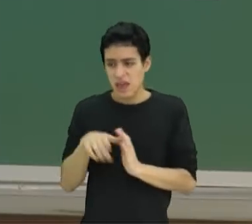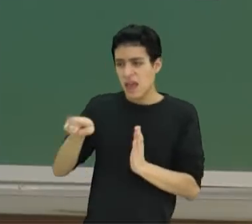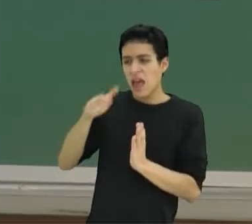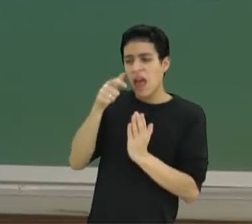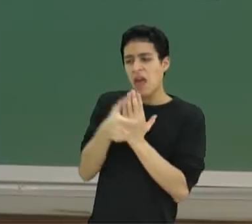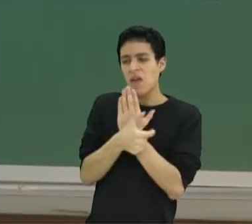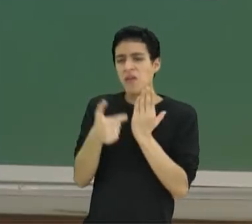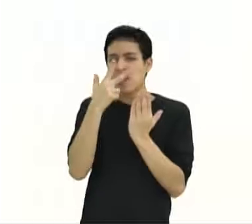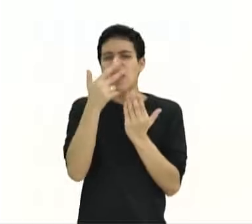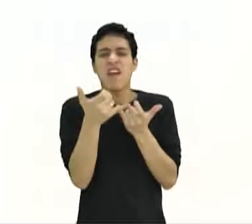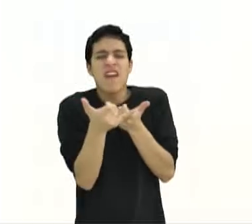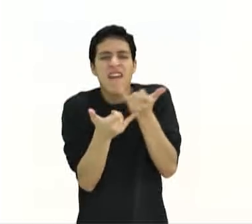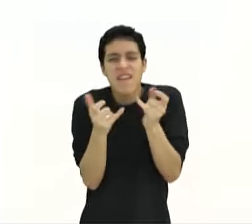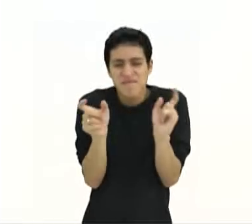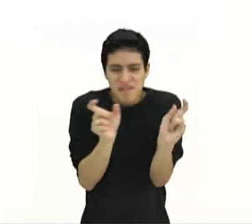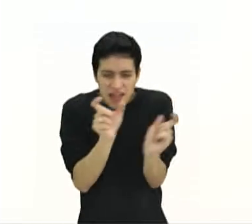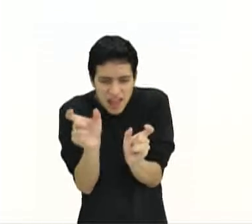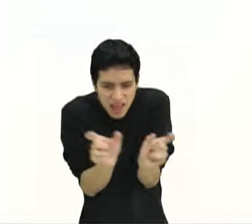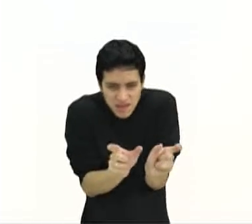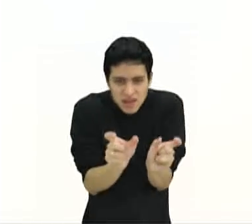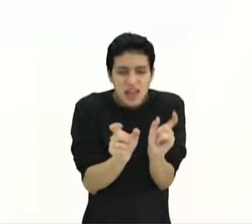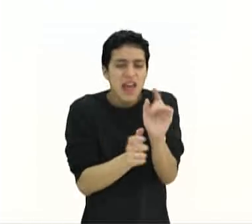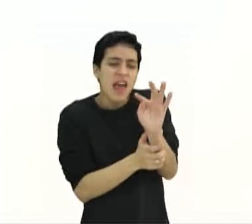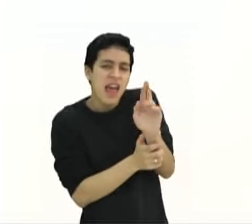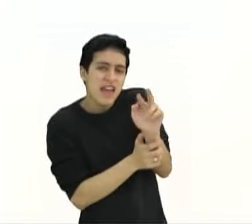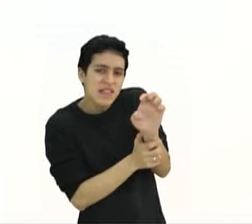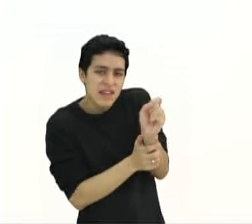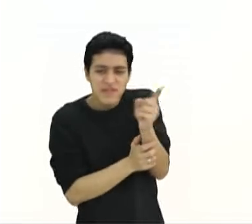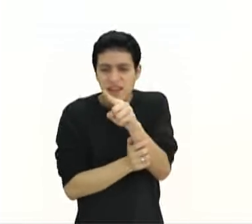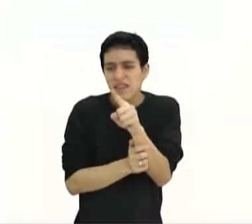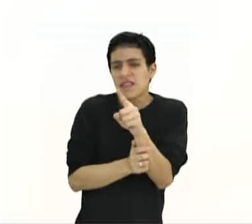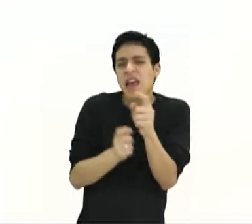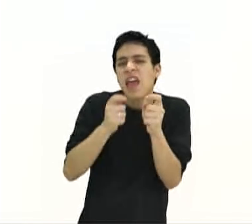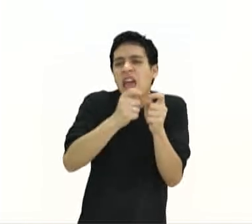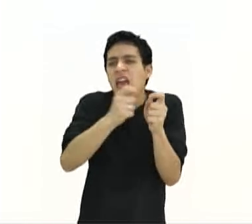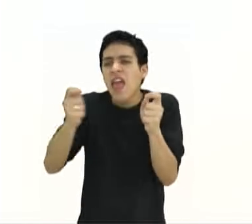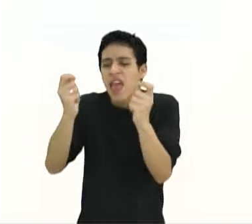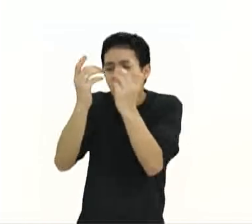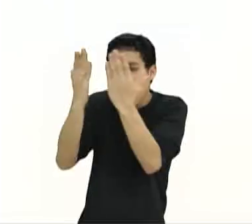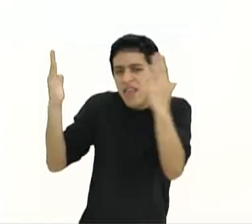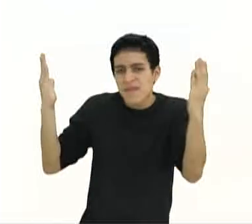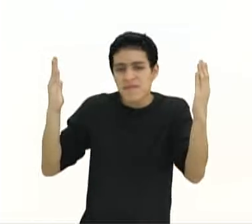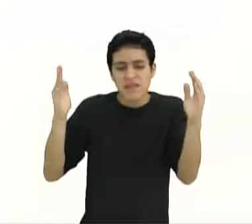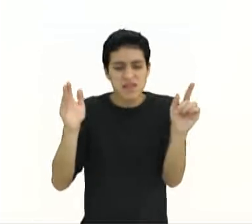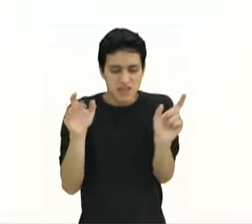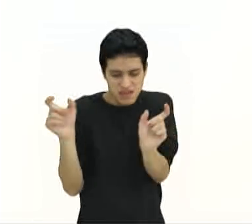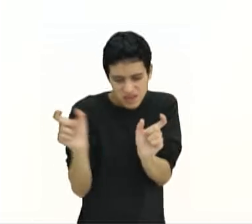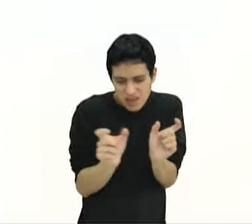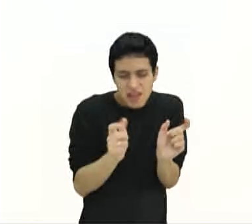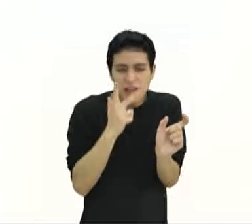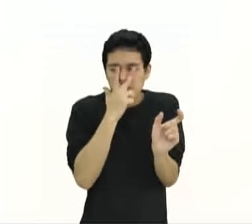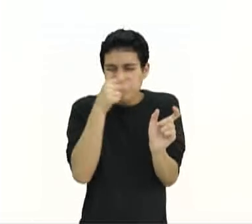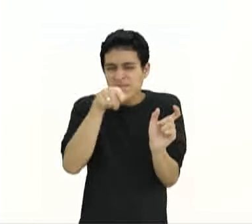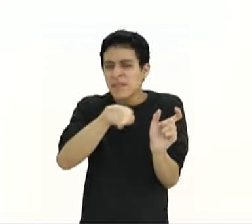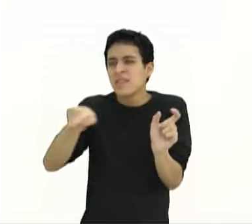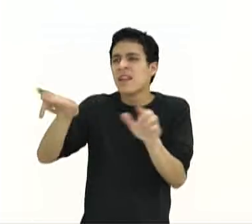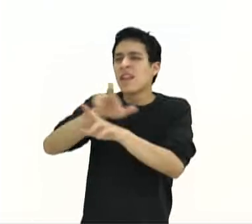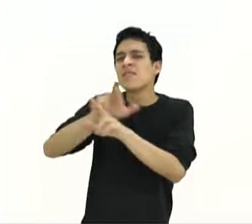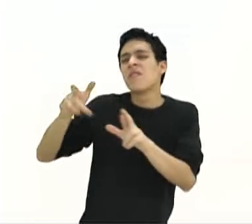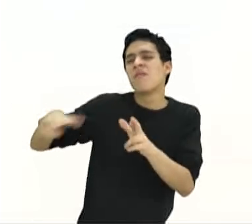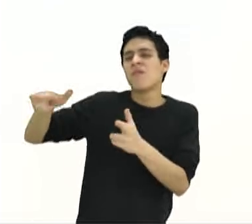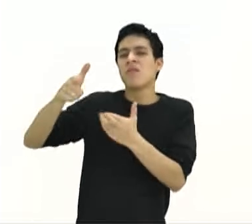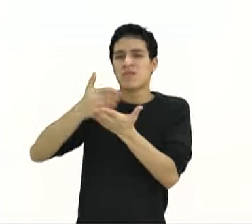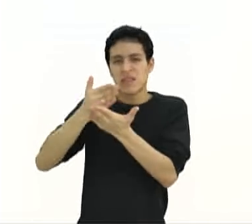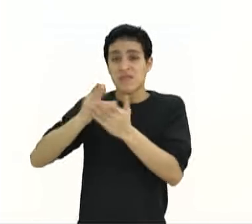de palavras quando utiliza através e espelhos, fazendo referência a outra obra com a